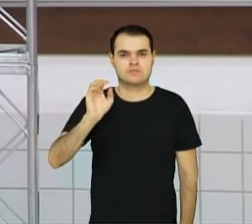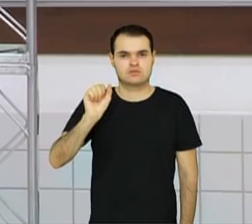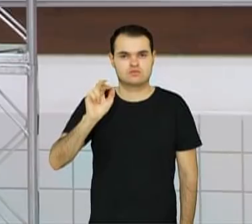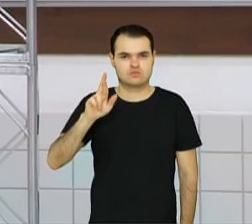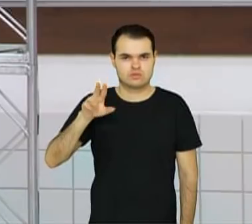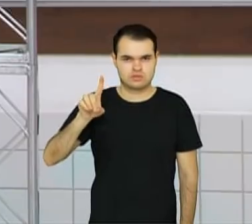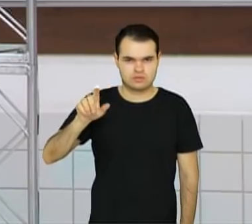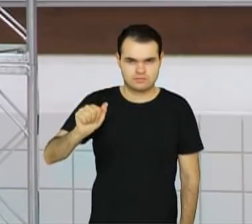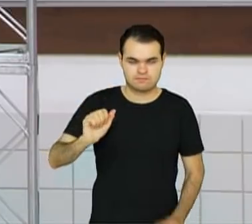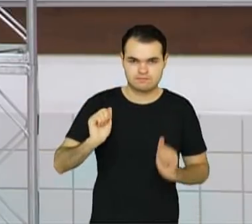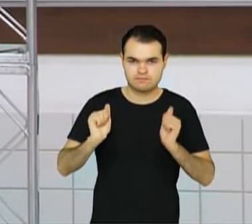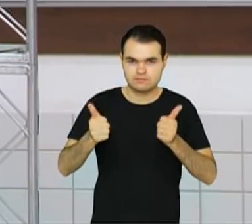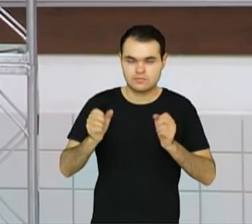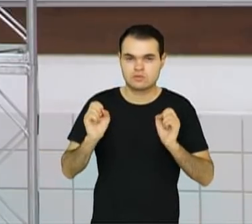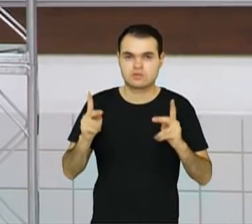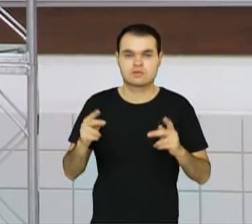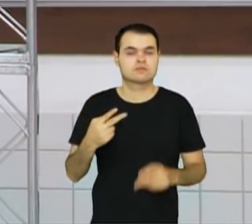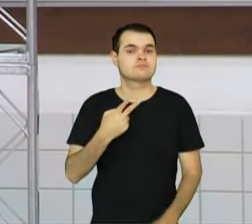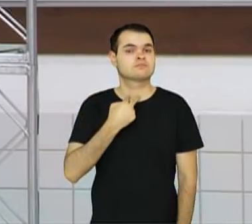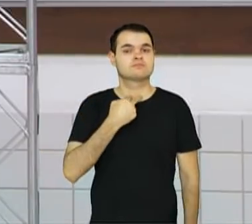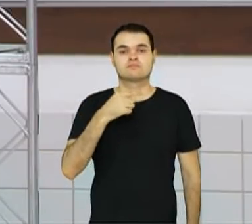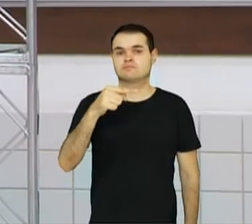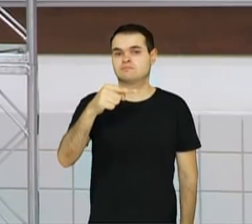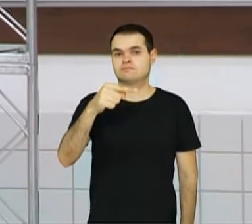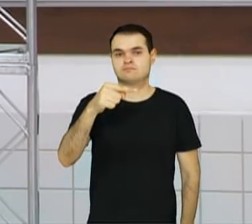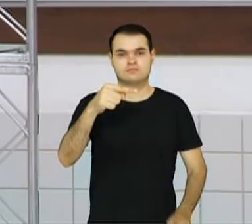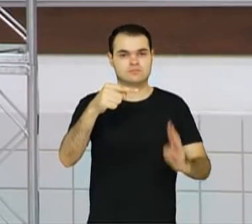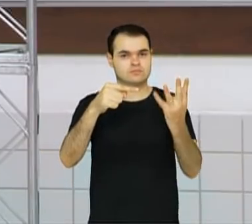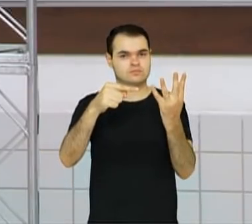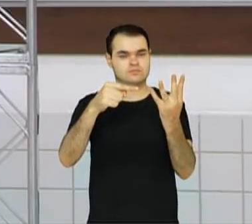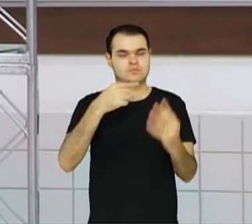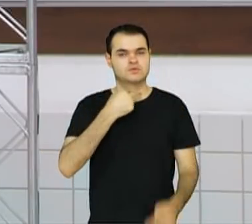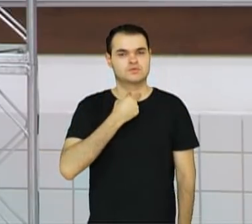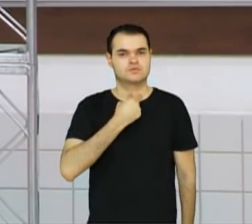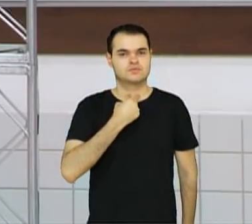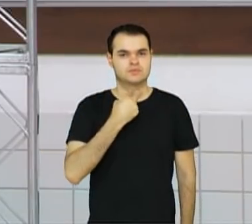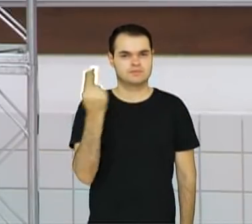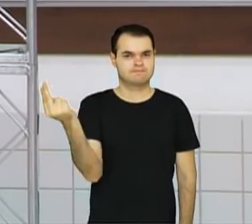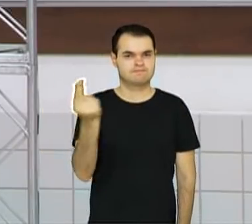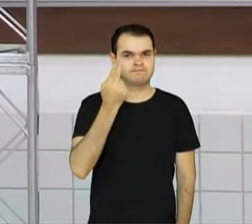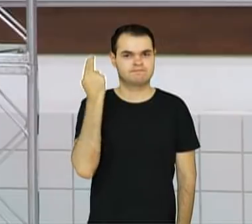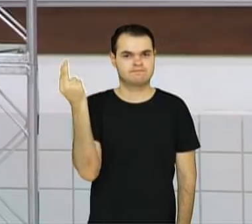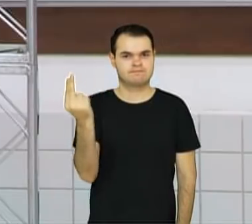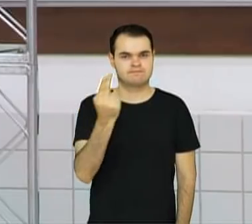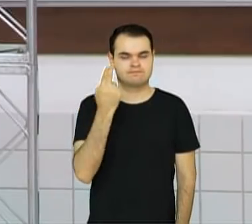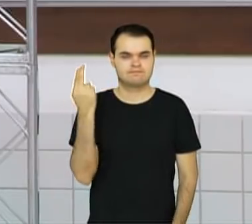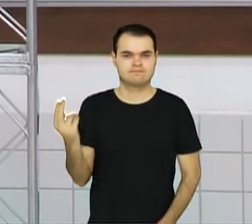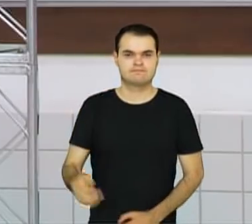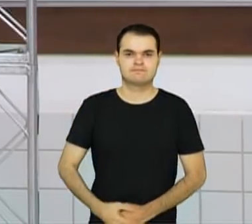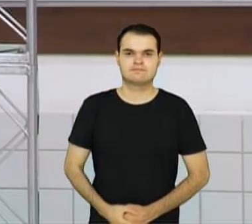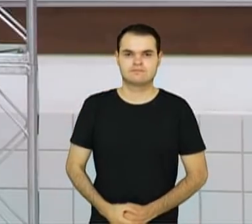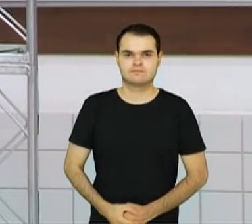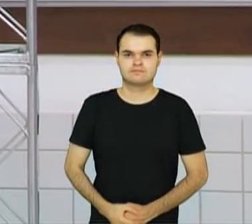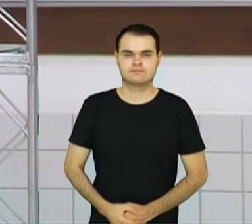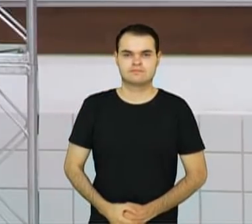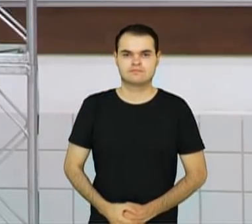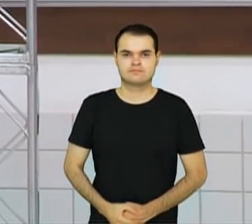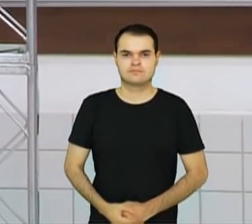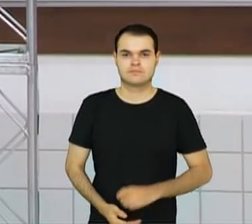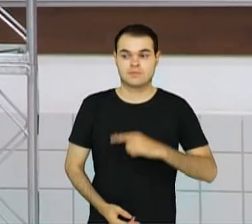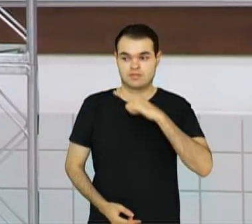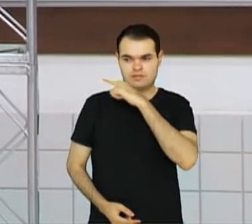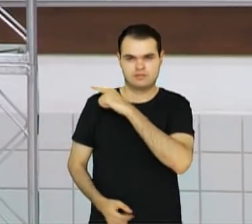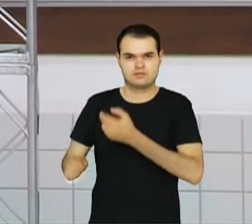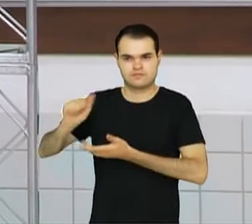Então, eu não posso usar o menos 4 como sendo medida ali. Tá? Lembre-se de uma coisa importante. Esse exercício está amarrado com o